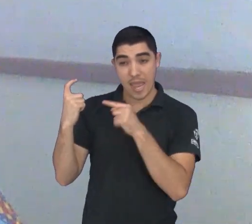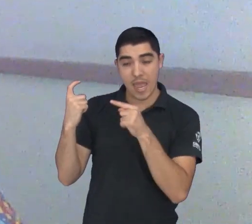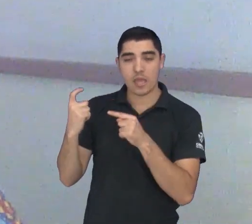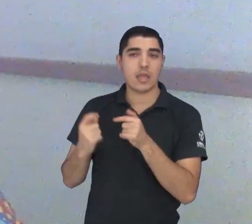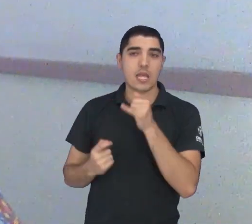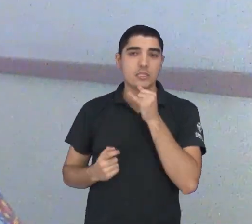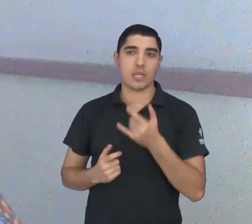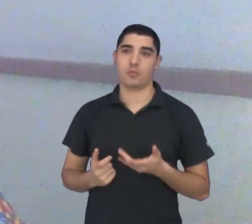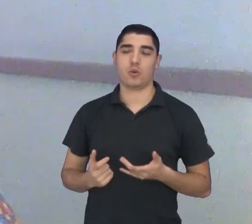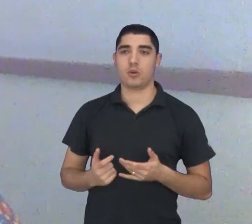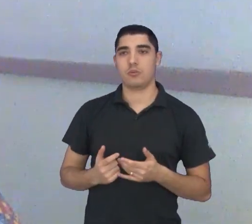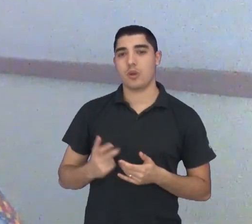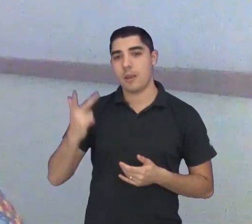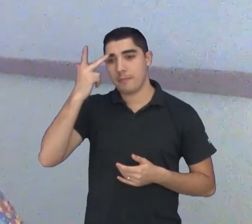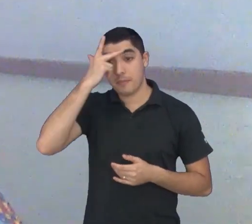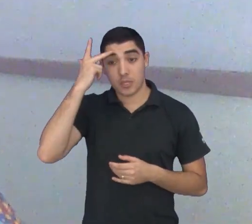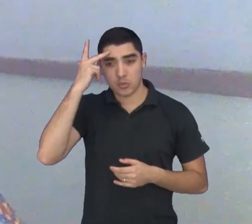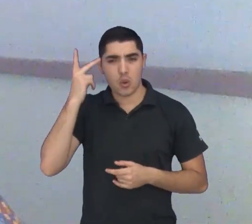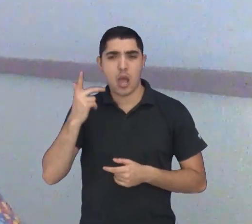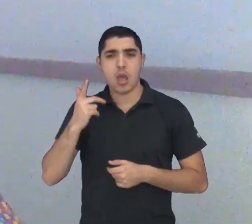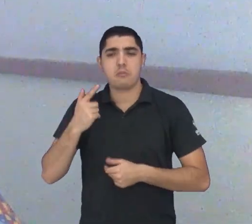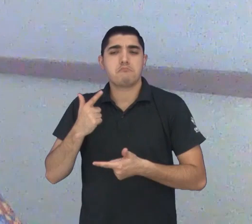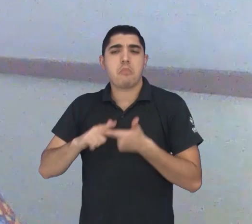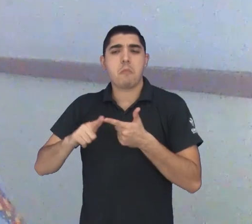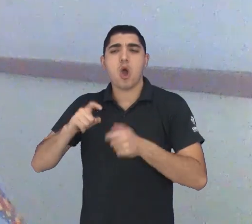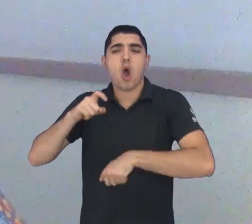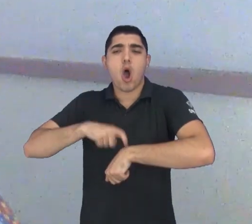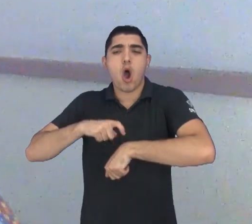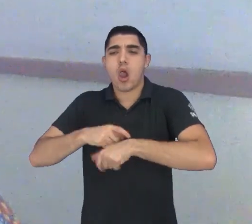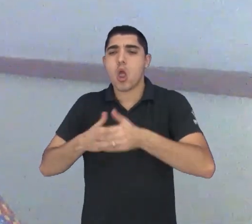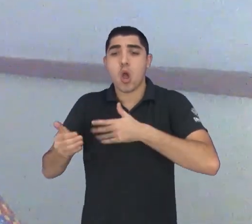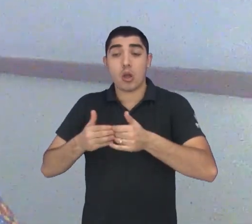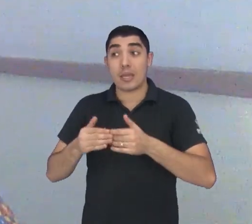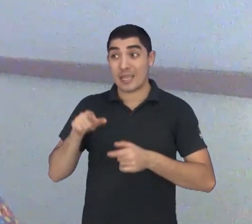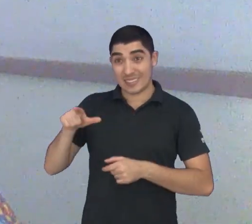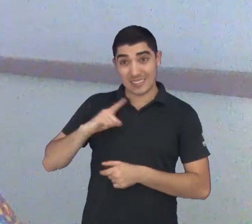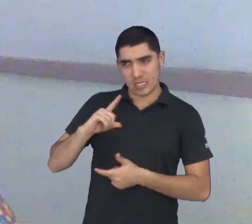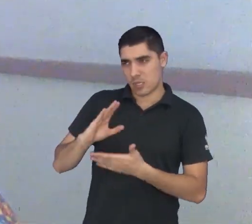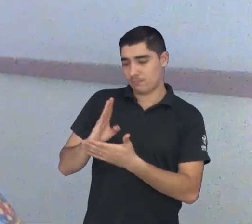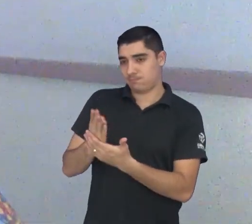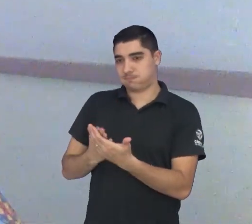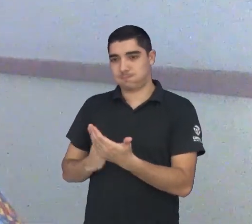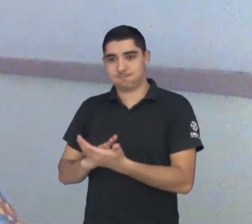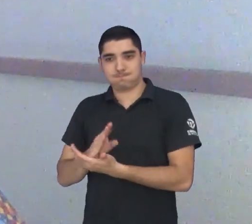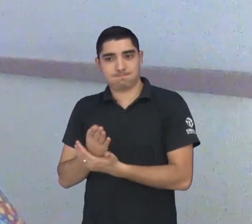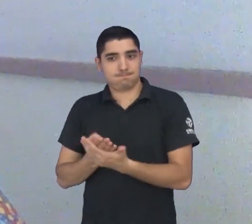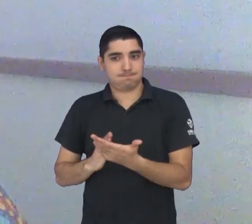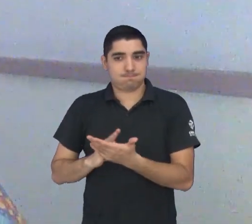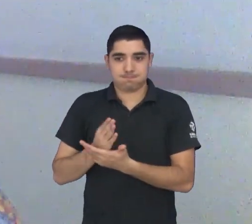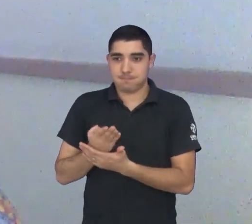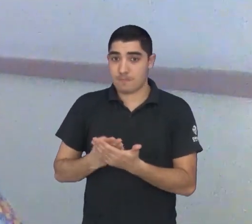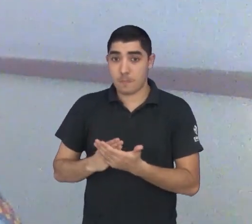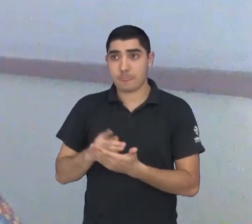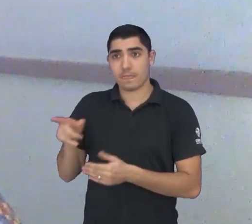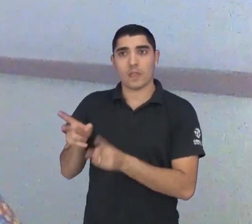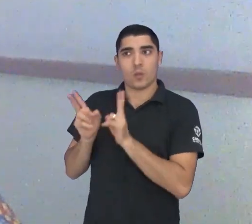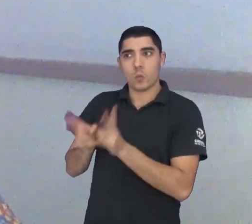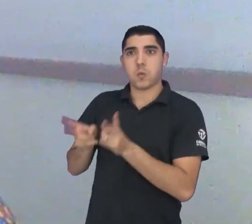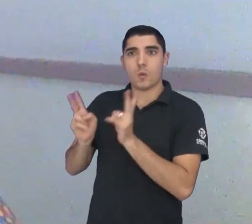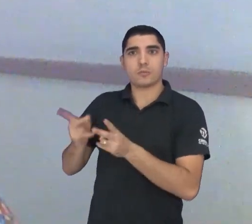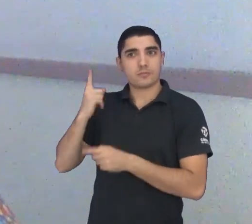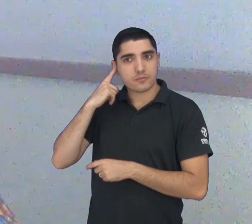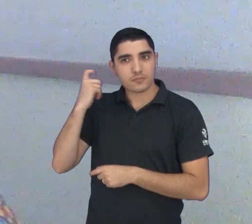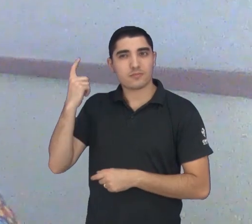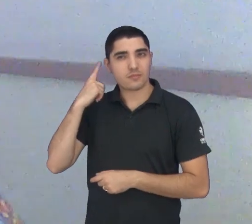injustificado, não importa o horário, né? Se ele trouxer muito desconforto e ele permanecer, né,